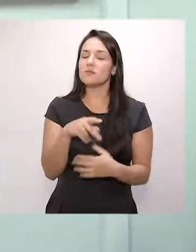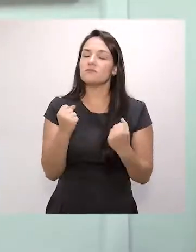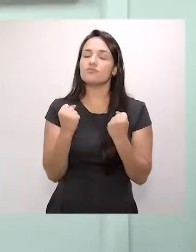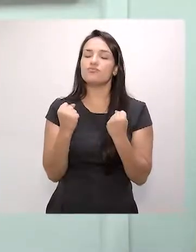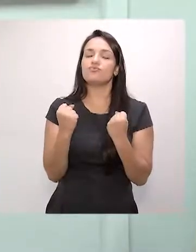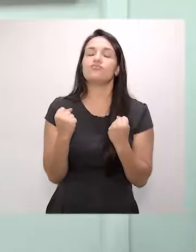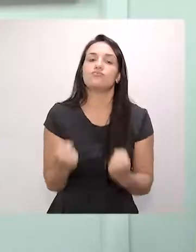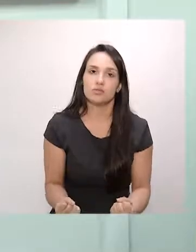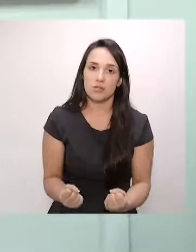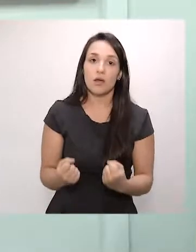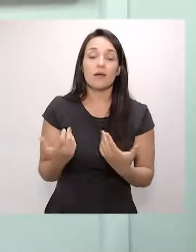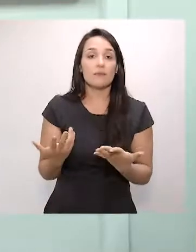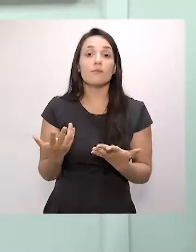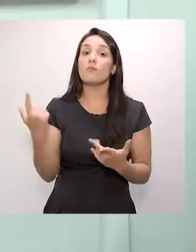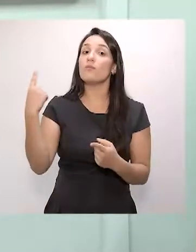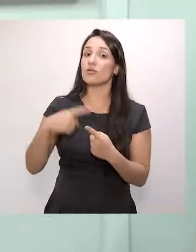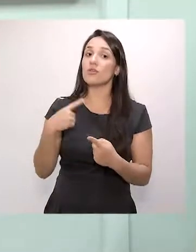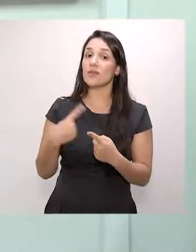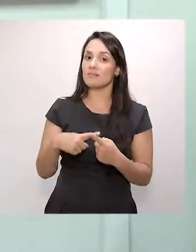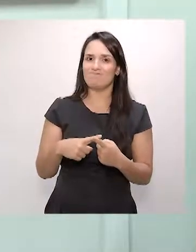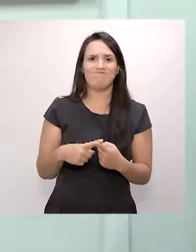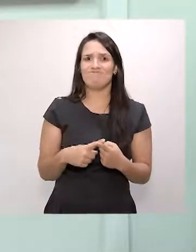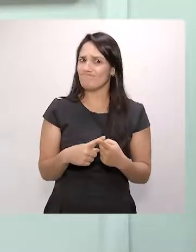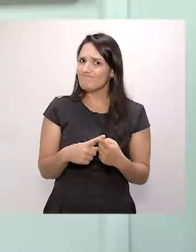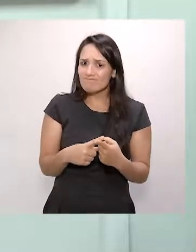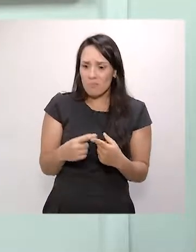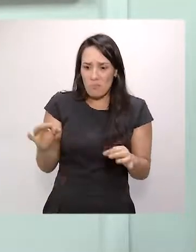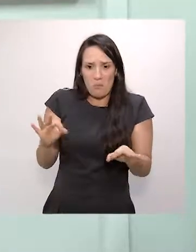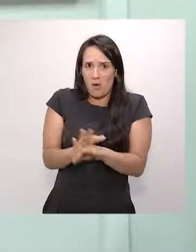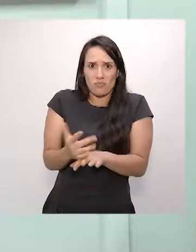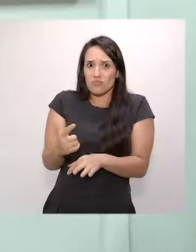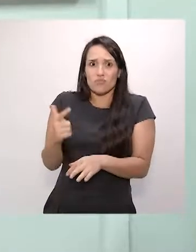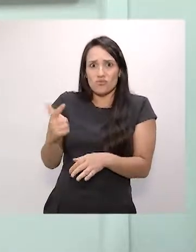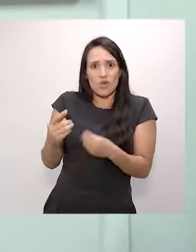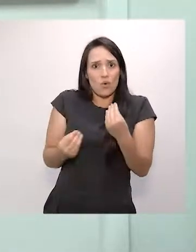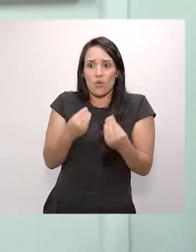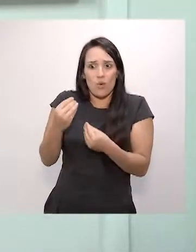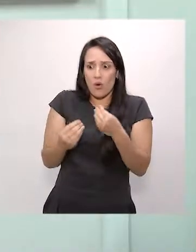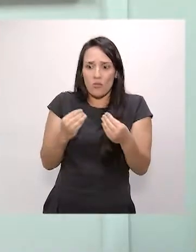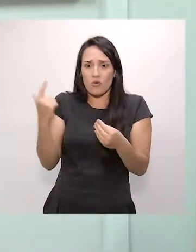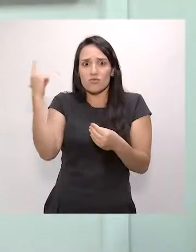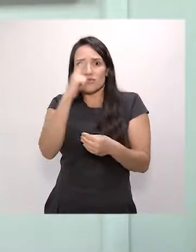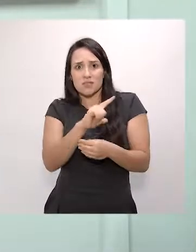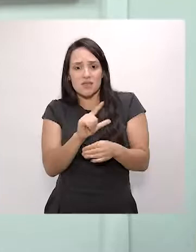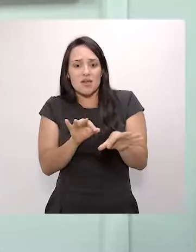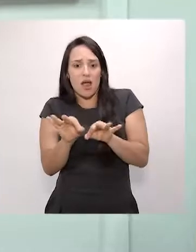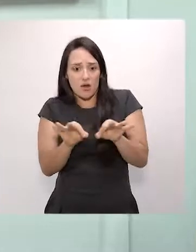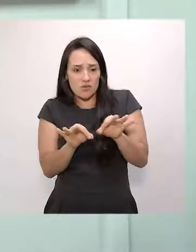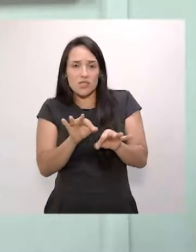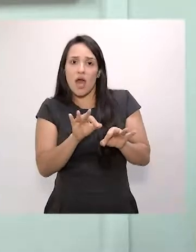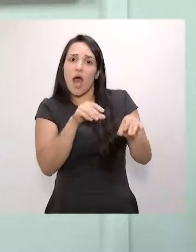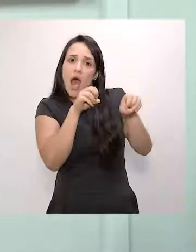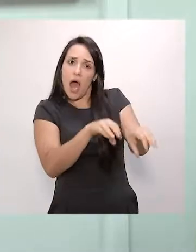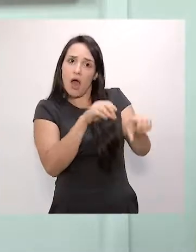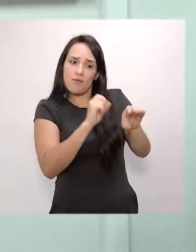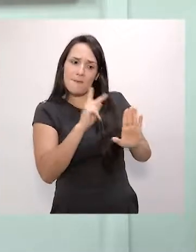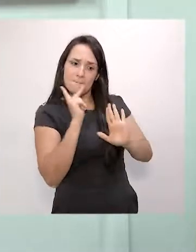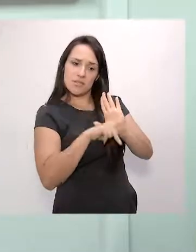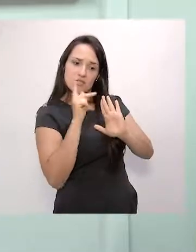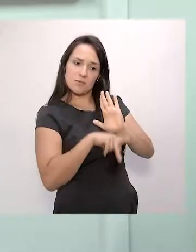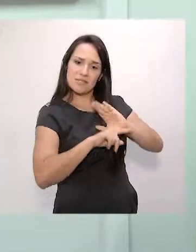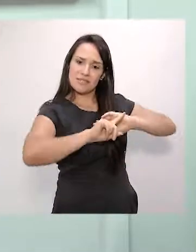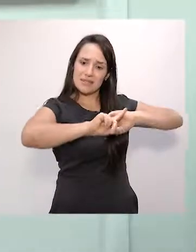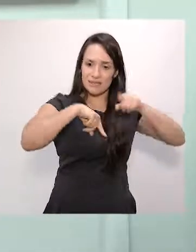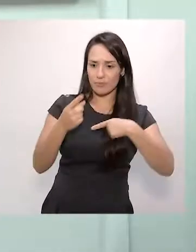estão sobrecarregados porque também não estavam preparados para lidar com essa situação de preparar